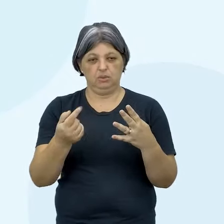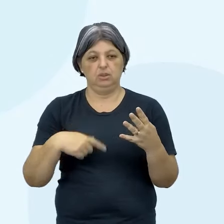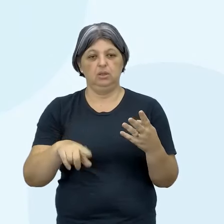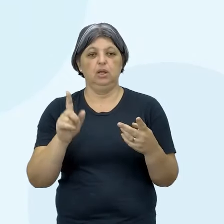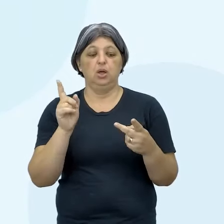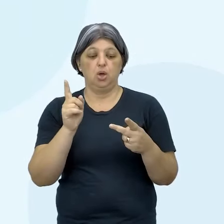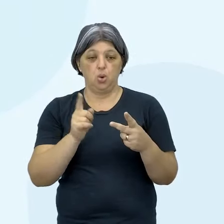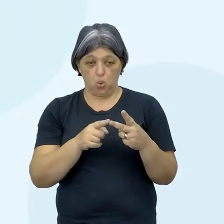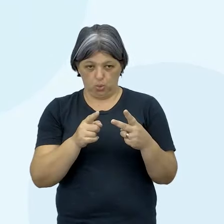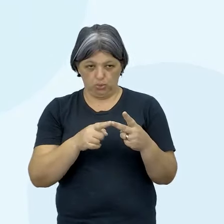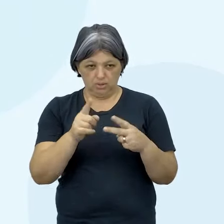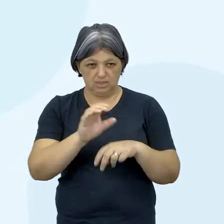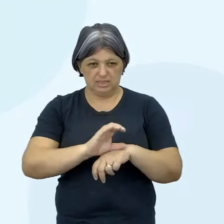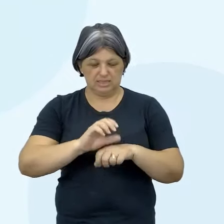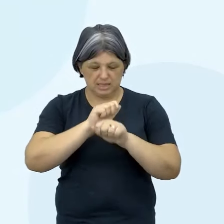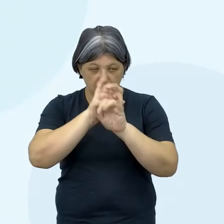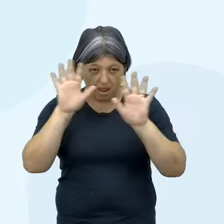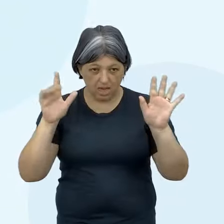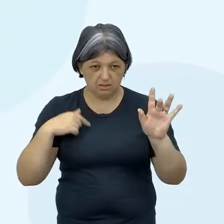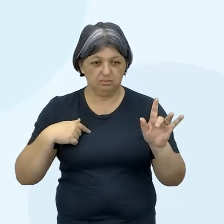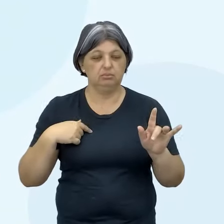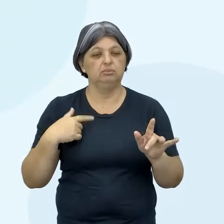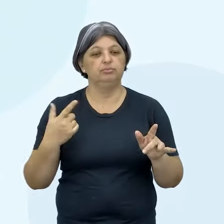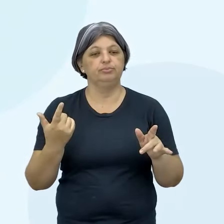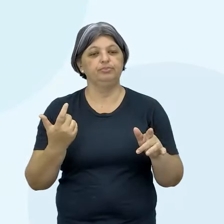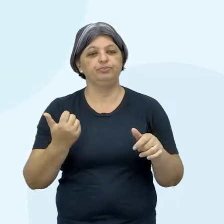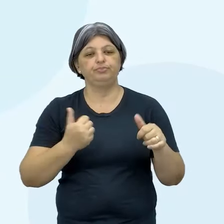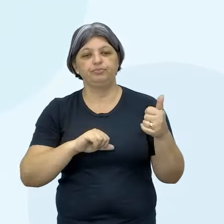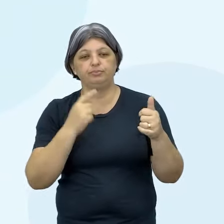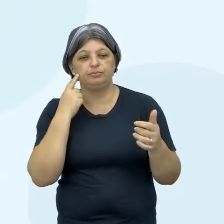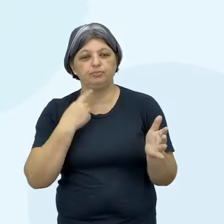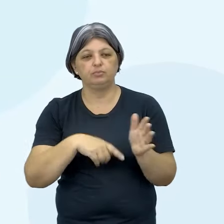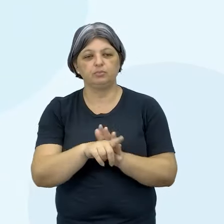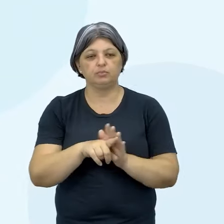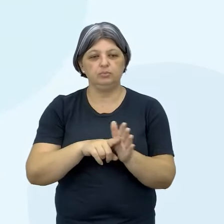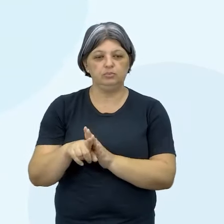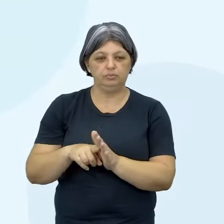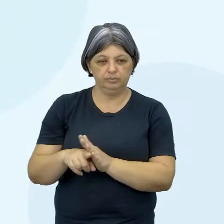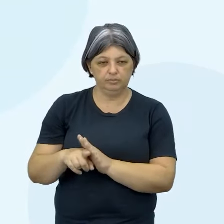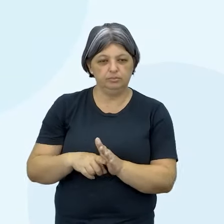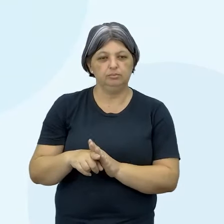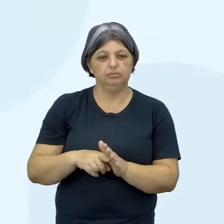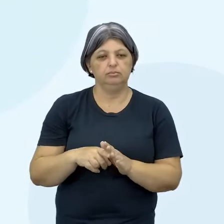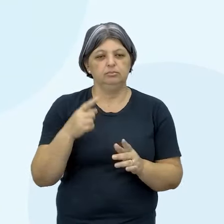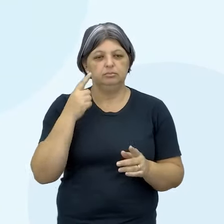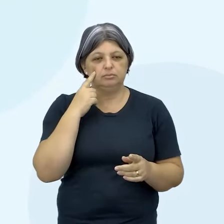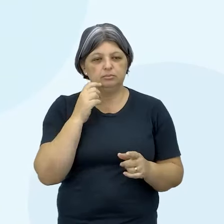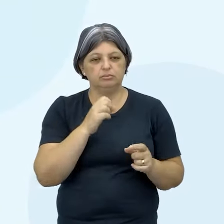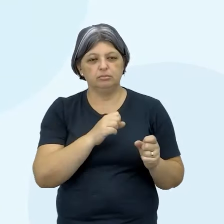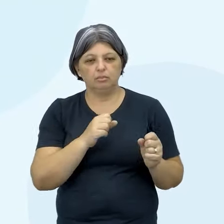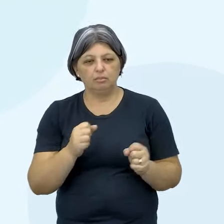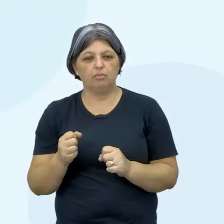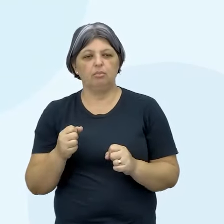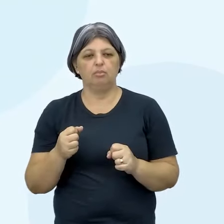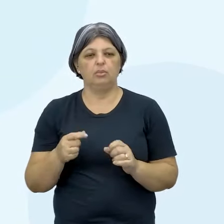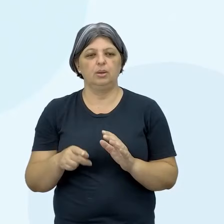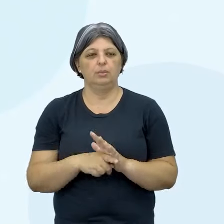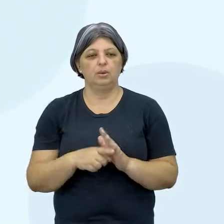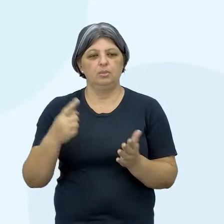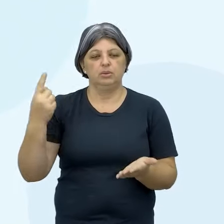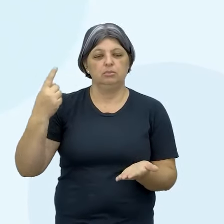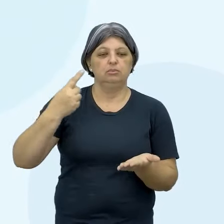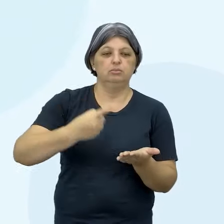cinza claro. Apreciam e analisam questões sobre o poder a partir de teses